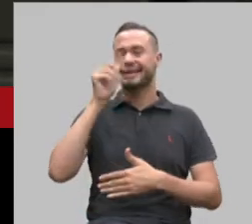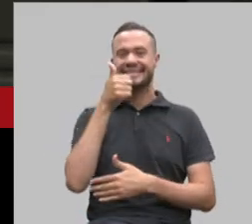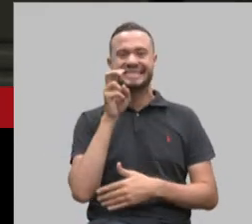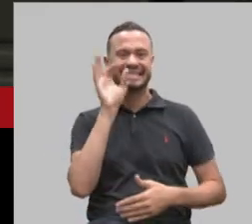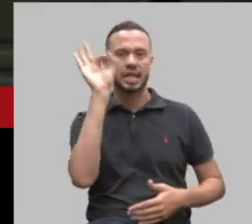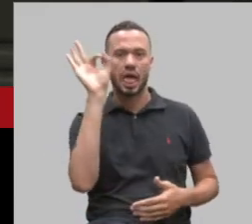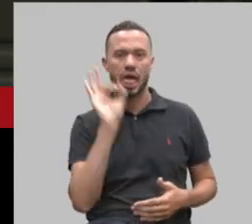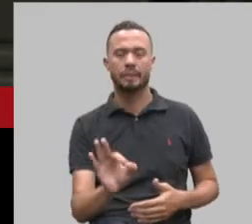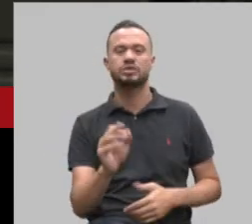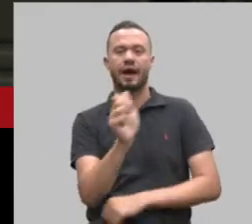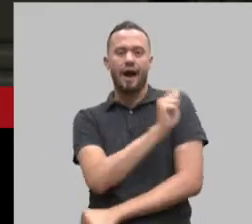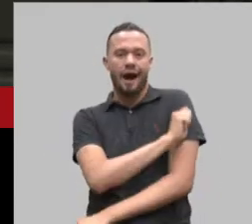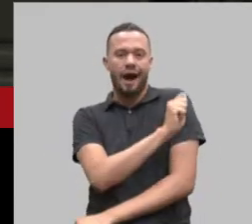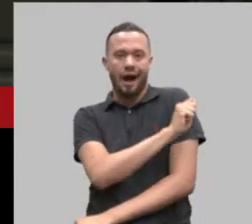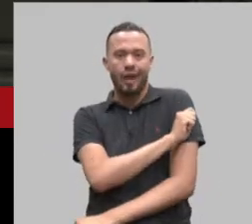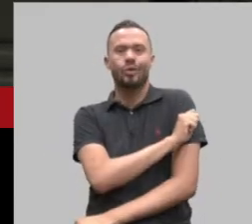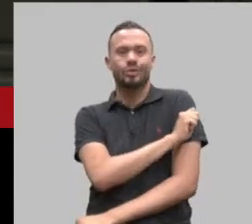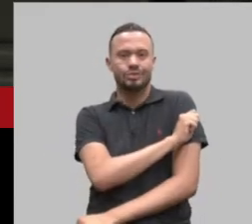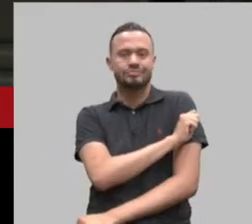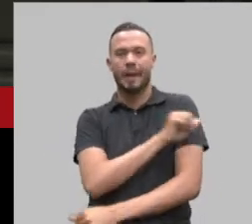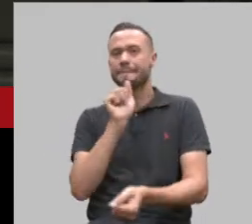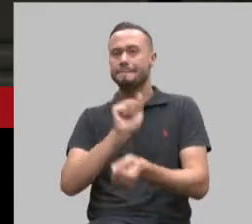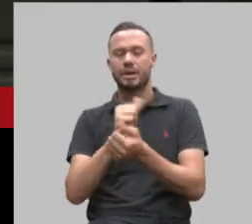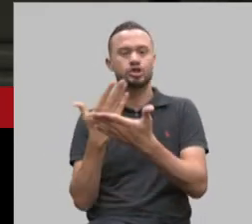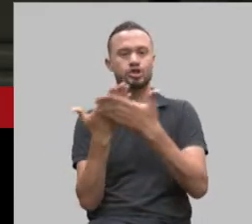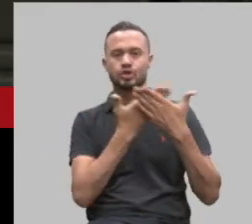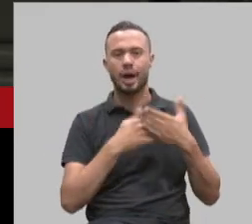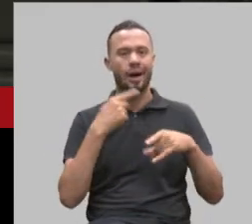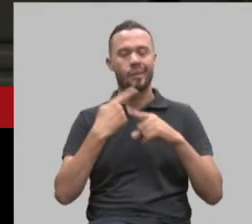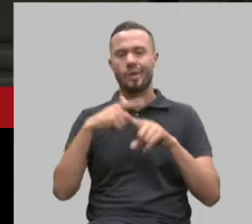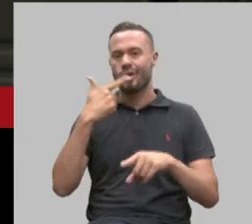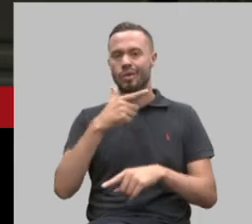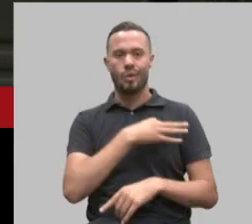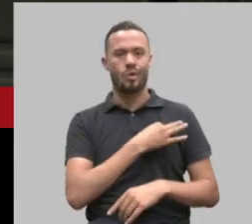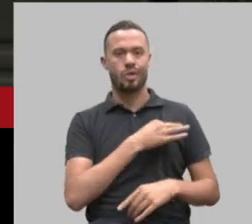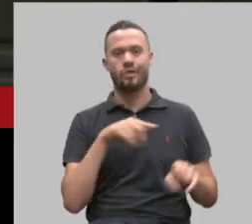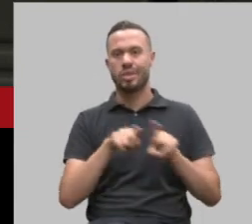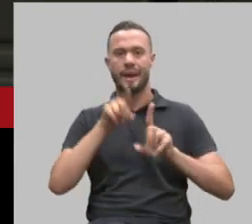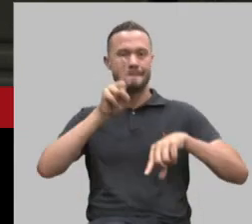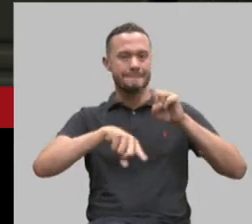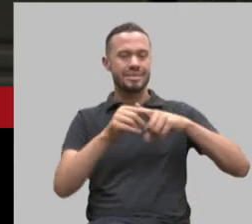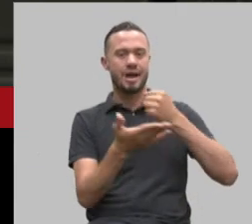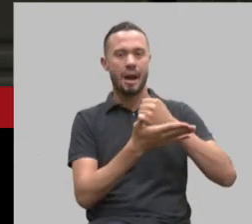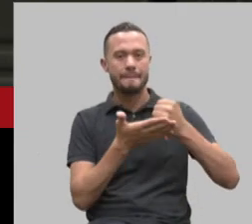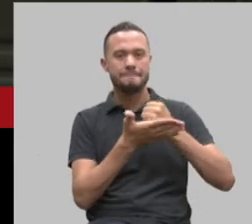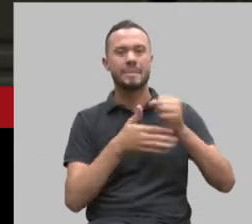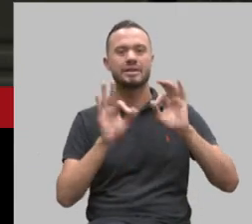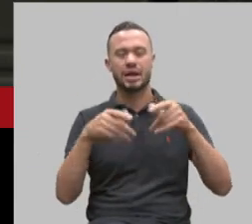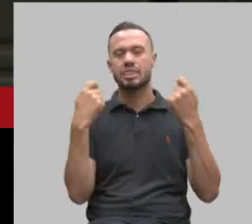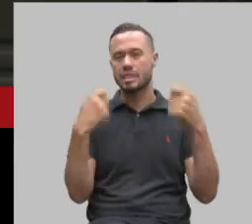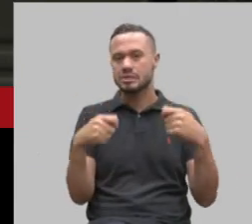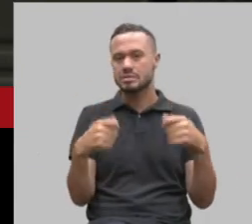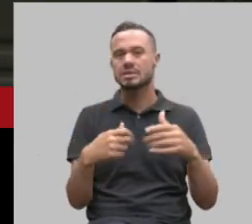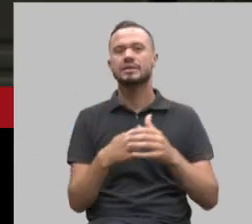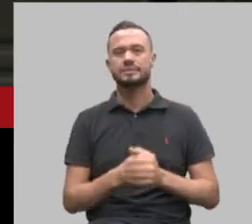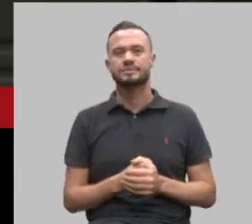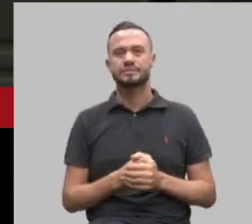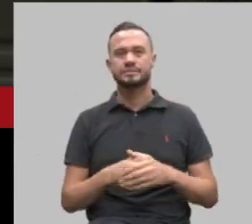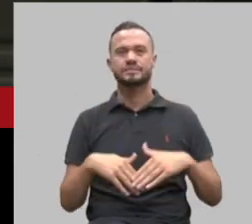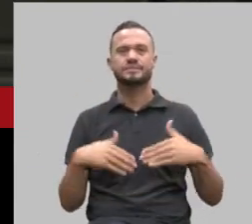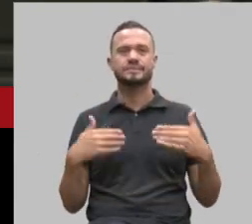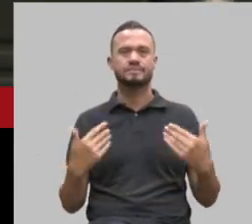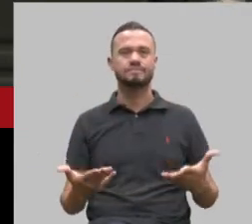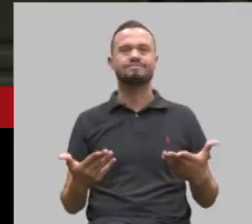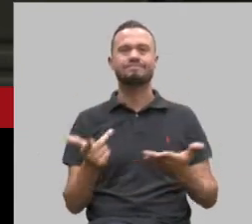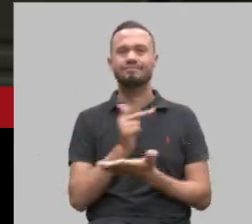nossos alunos param de estudar por não haver uniformes e materiais básicos completos necessários e por isso muitas